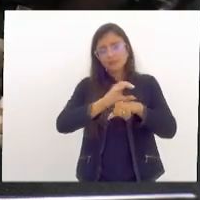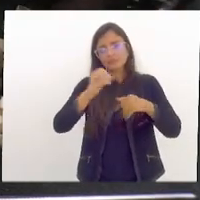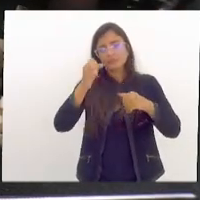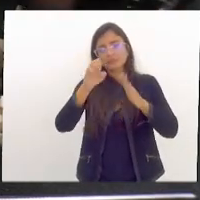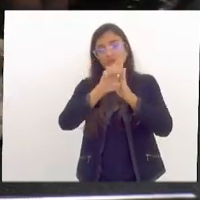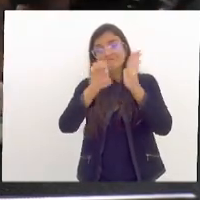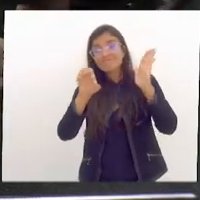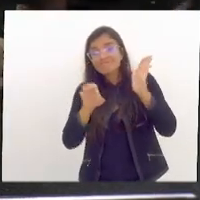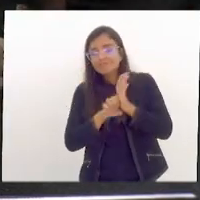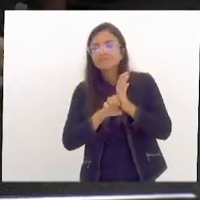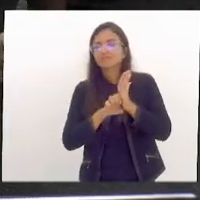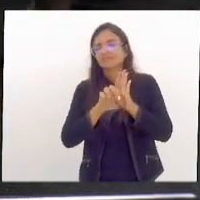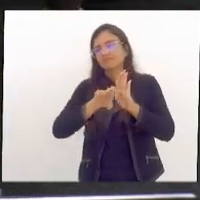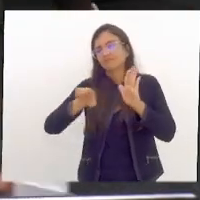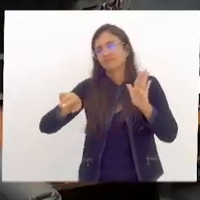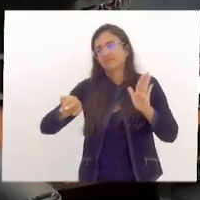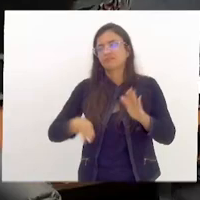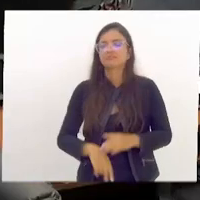plural.